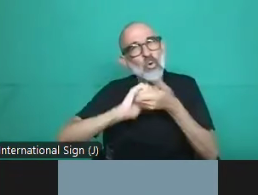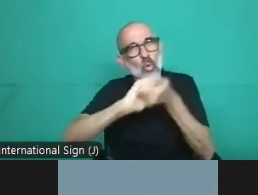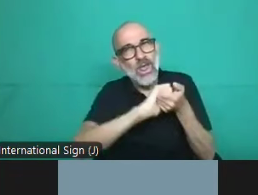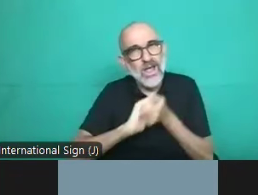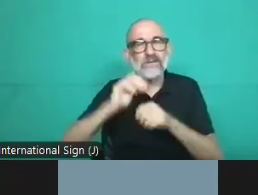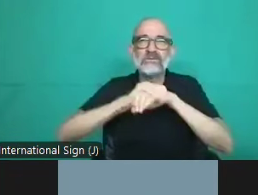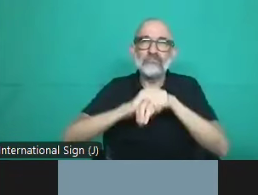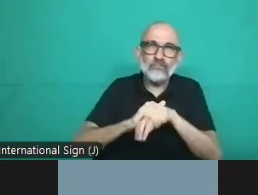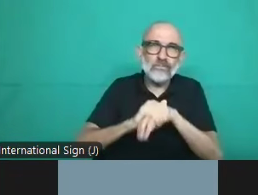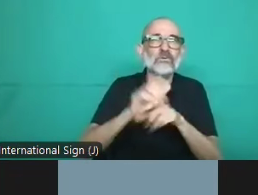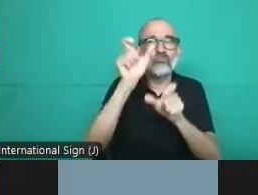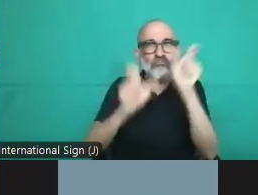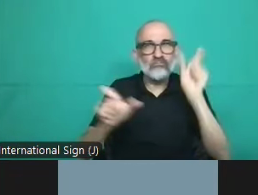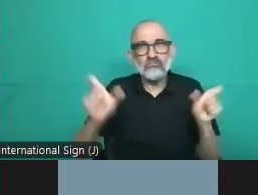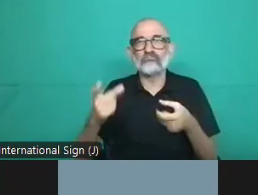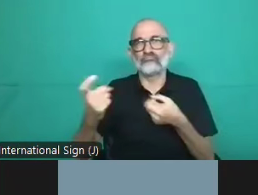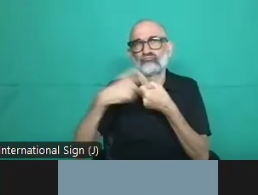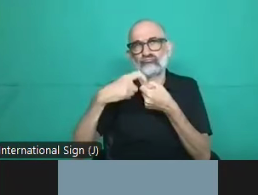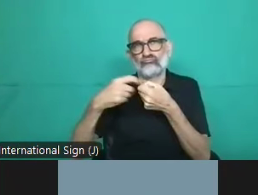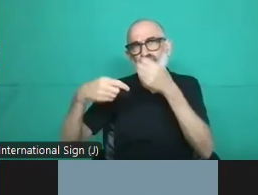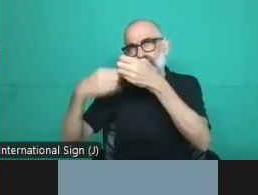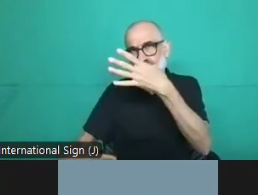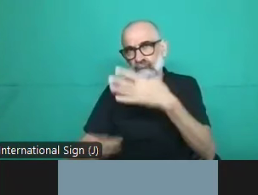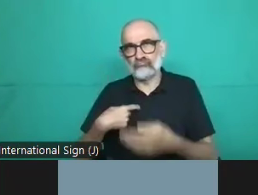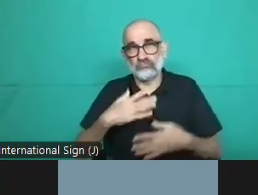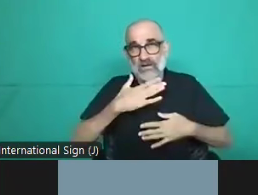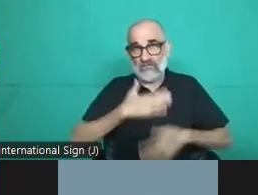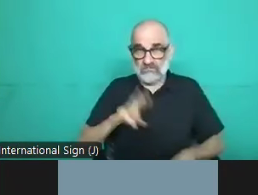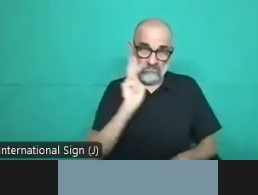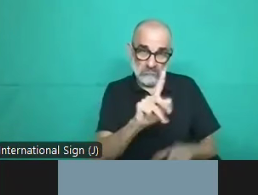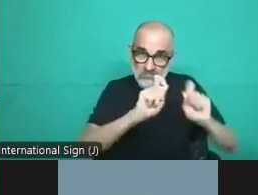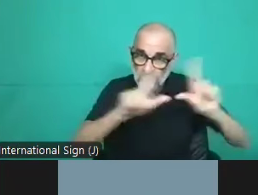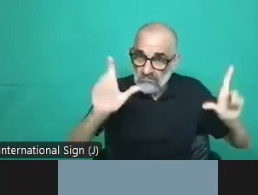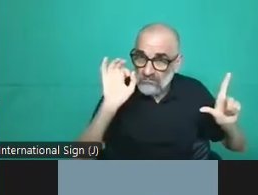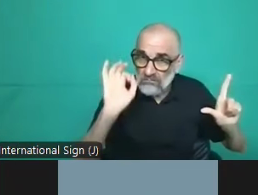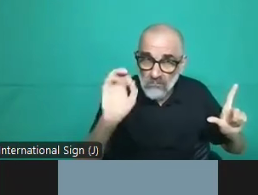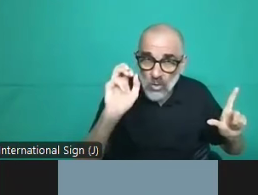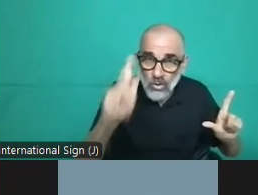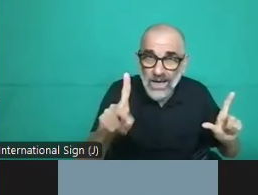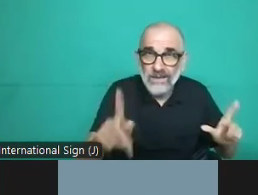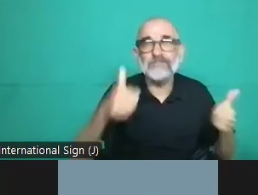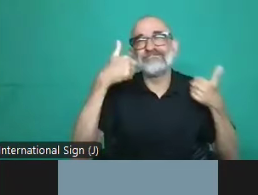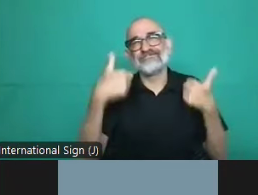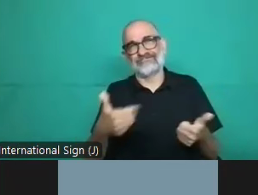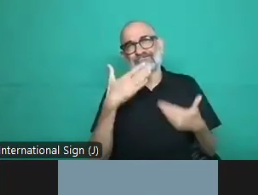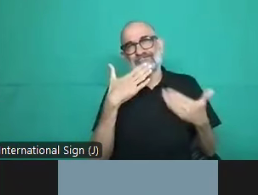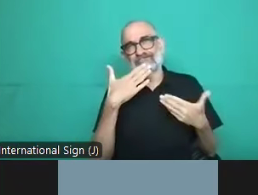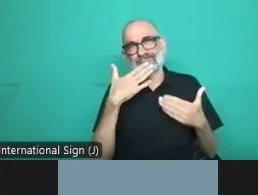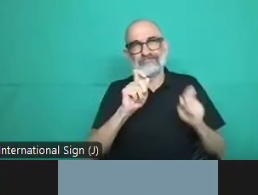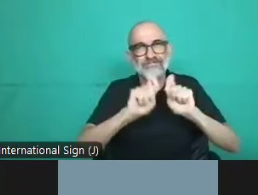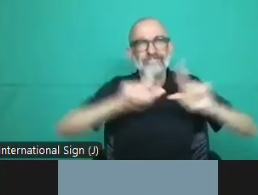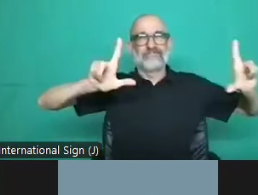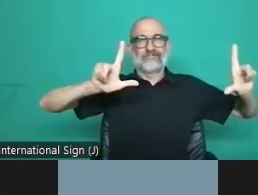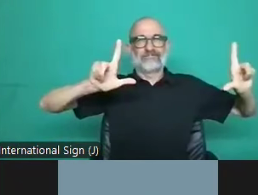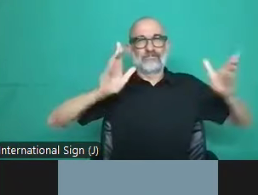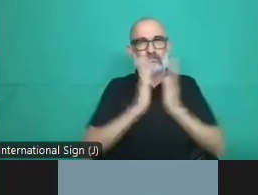certeza que vocês estão olhando a Sí, tela, podemos ver tu a minha pantalla si tienes de apresentação. nuevo presentación y te escuchamos. coloque o modo de apresentação e